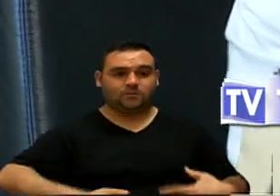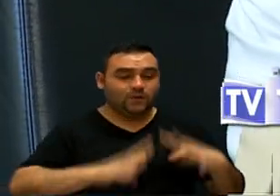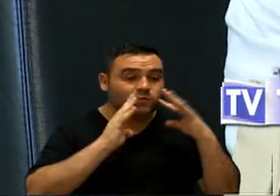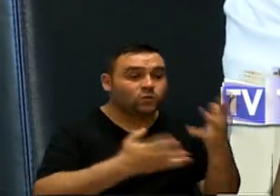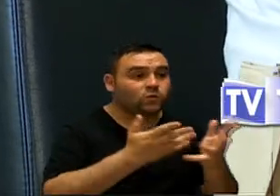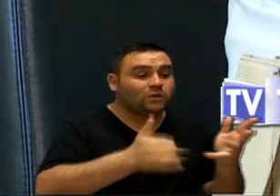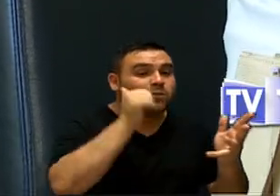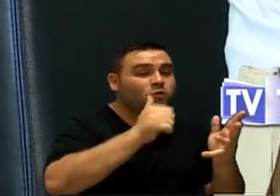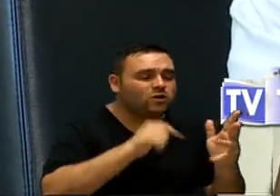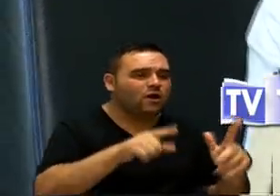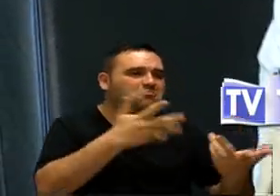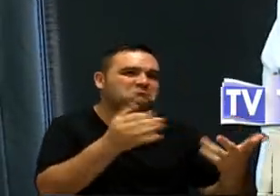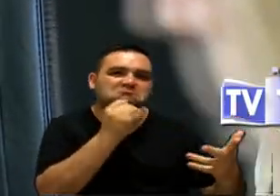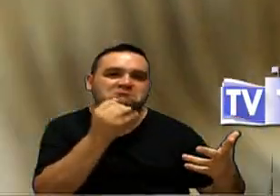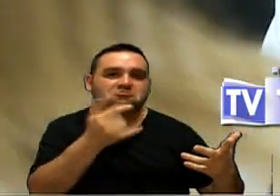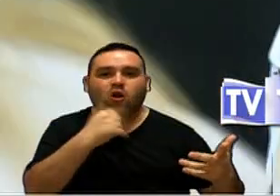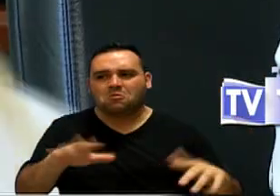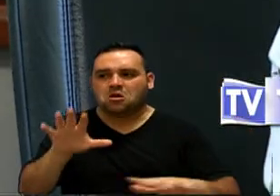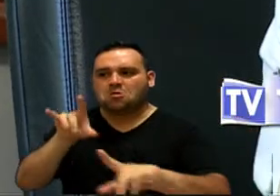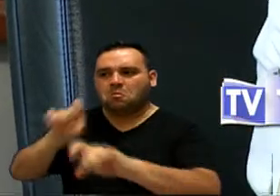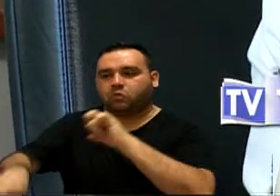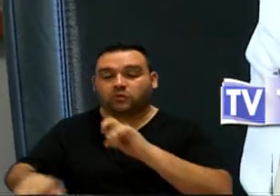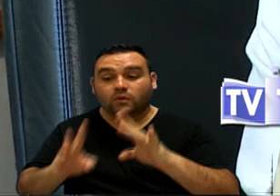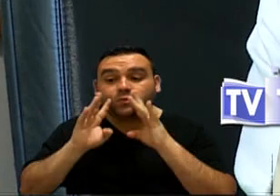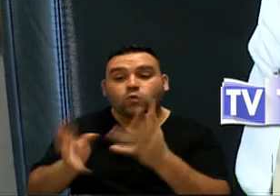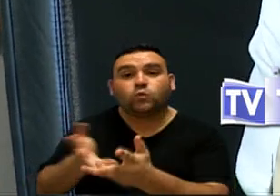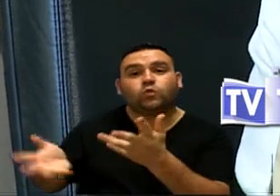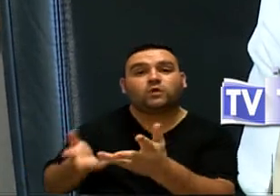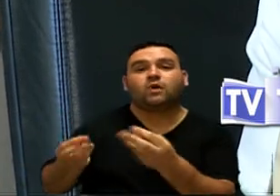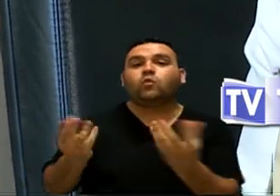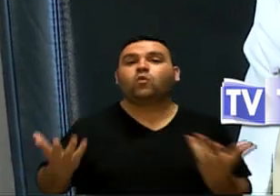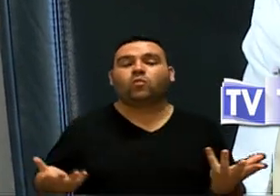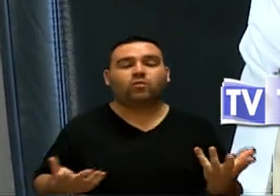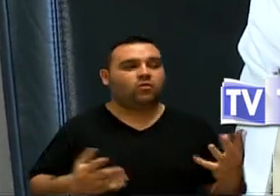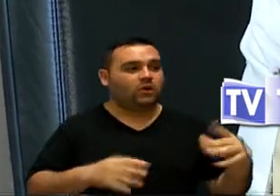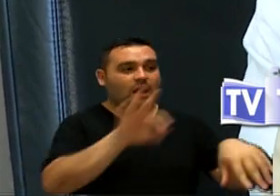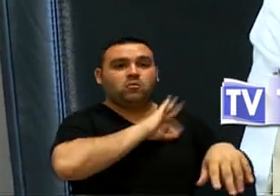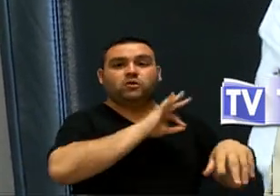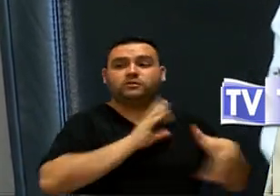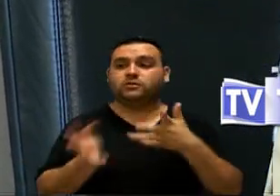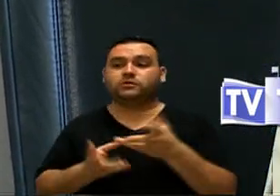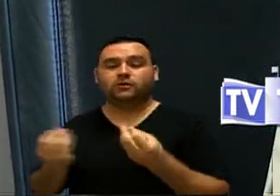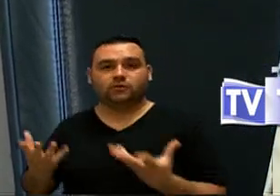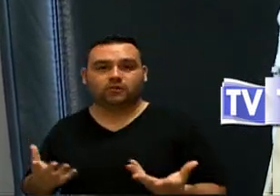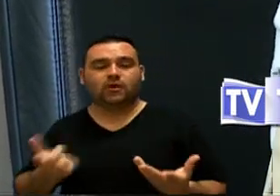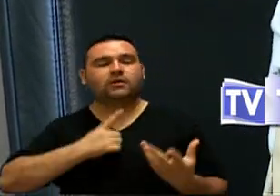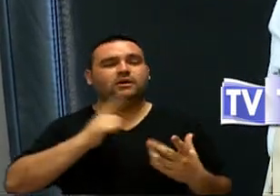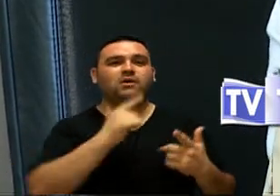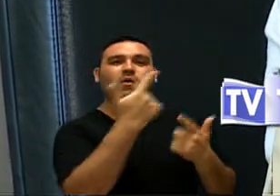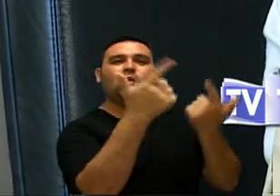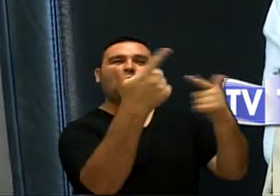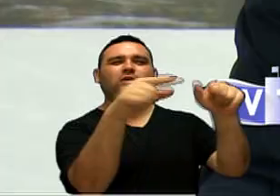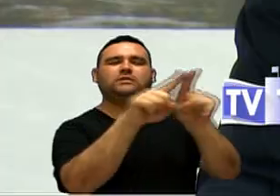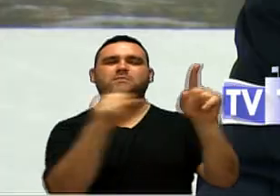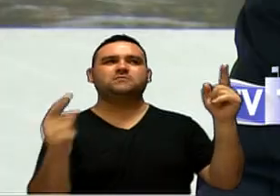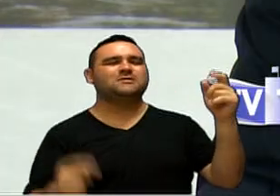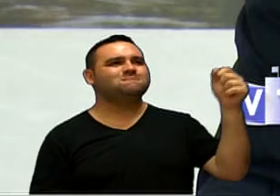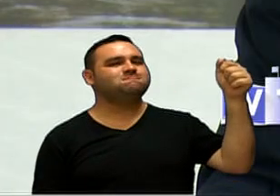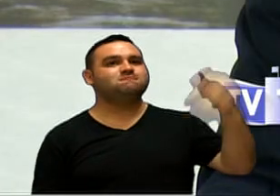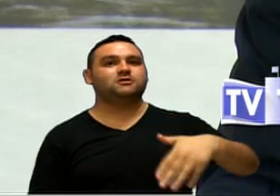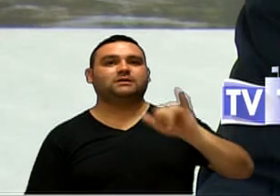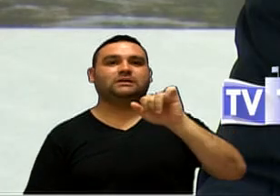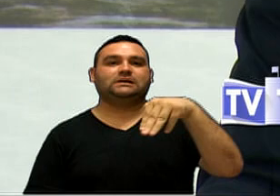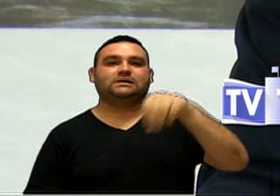atendimento às vítimas de violência sexual. E também para outras questões, nós temos um funcionamento extremamente precário